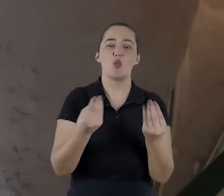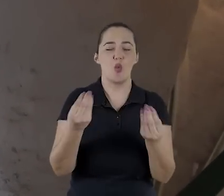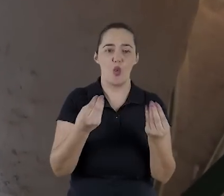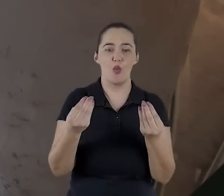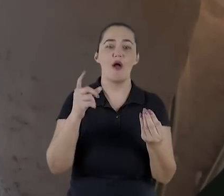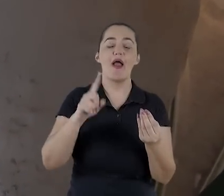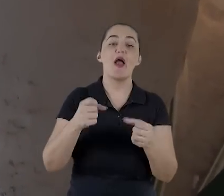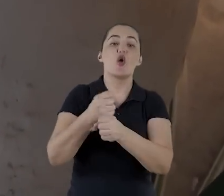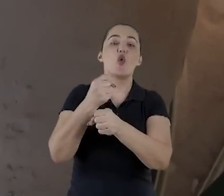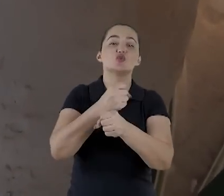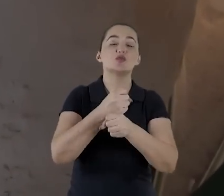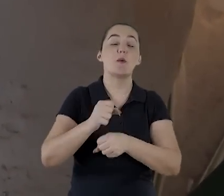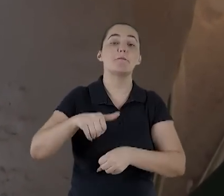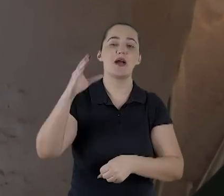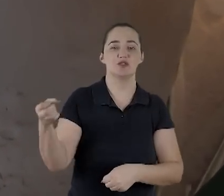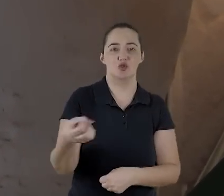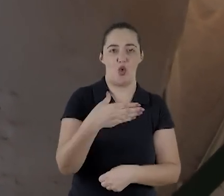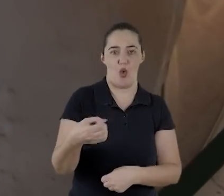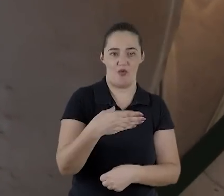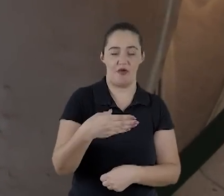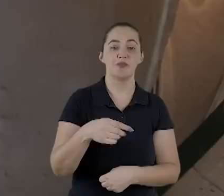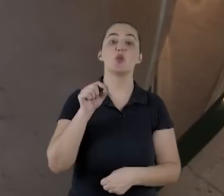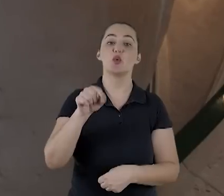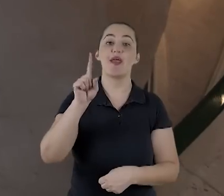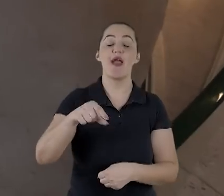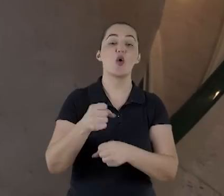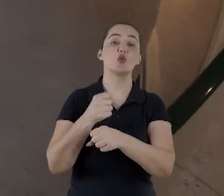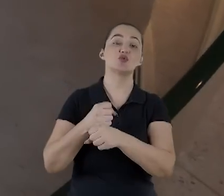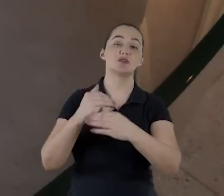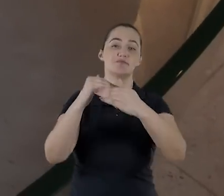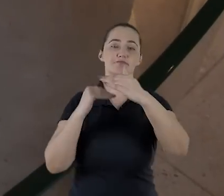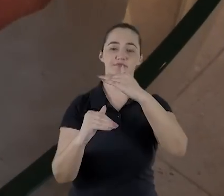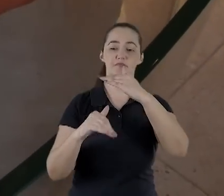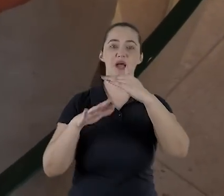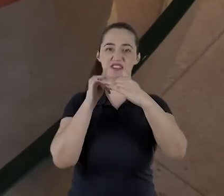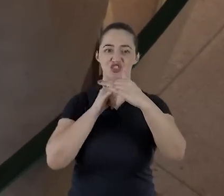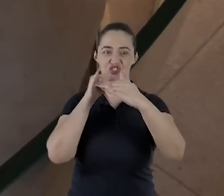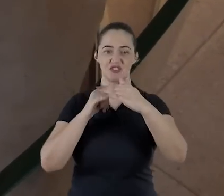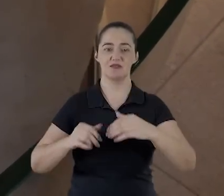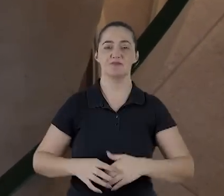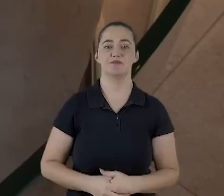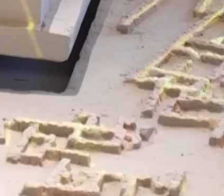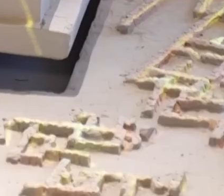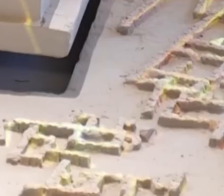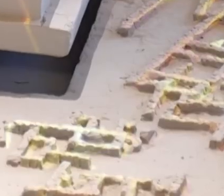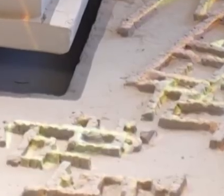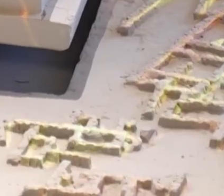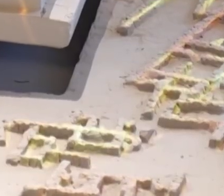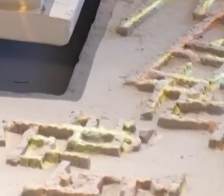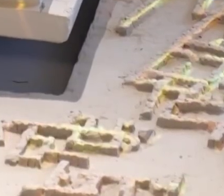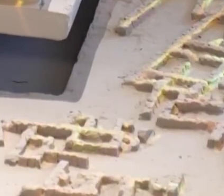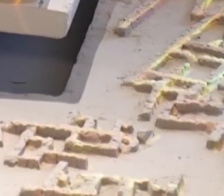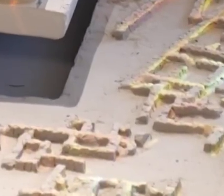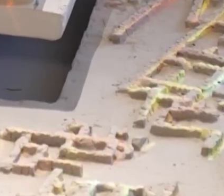uma noção do que é a construção mais recente e o que seria a construção mais antiga. Vamos ver.